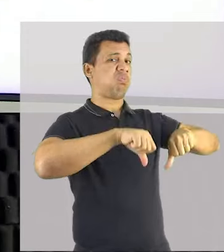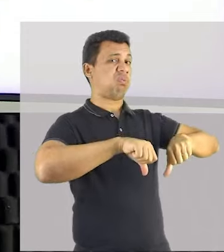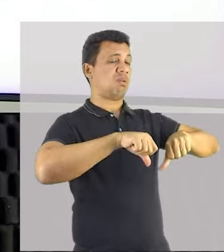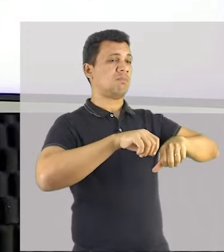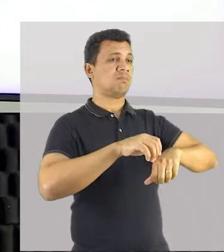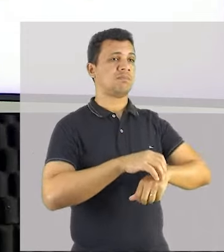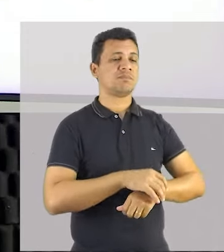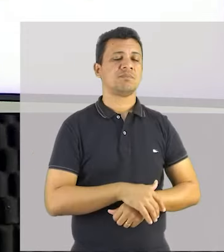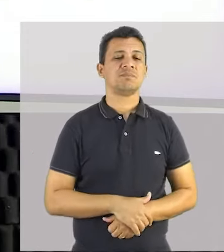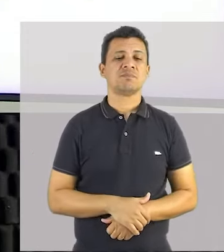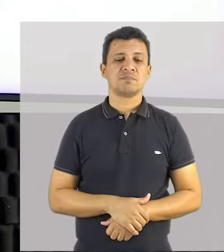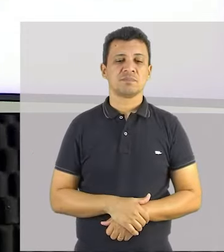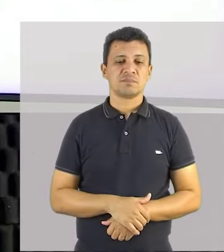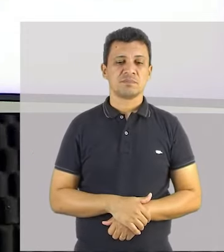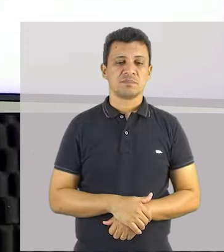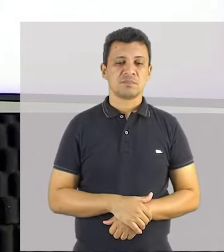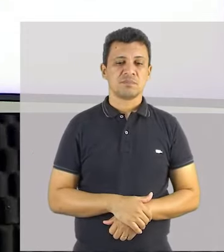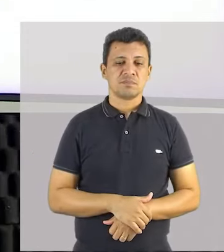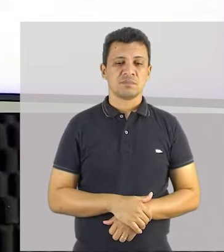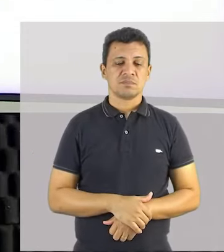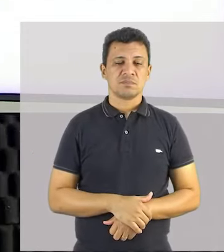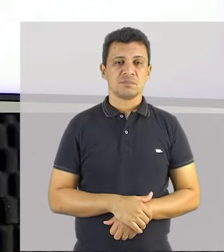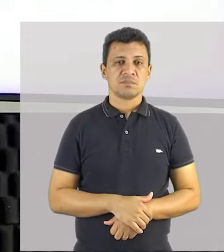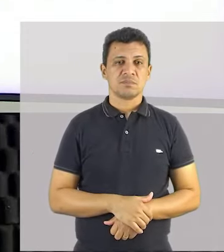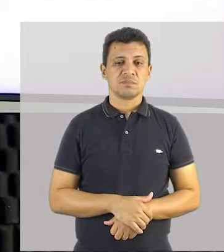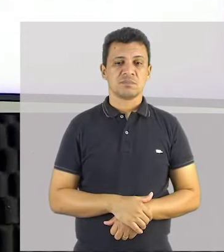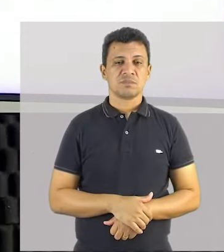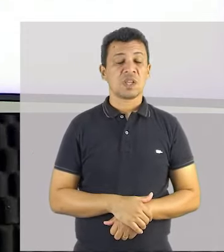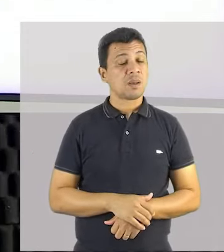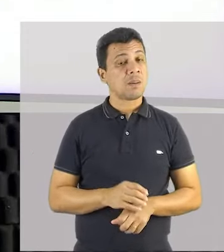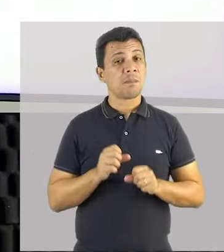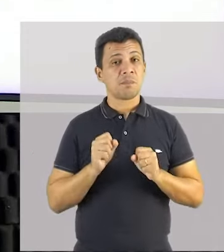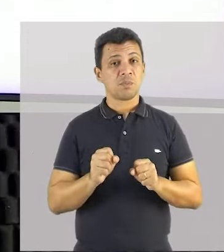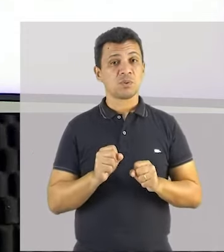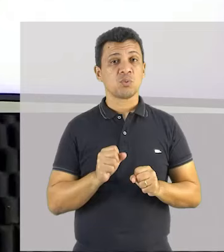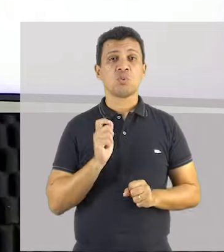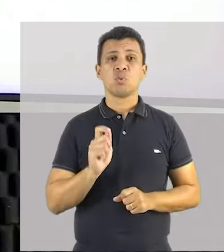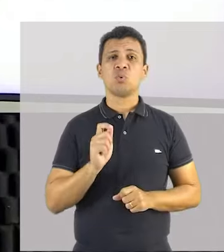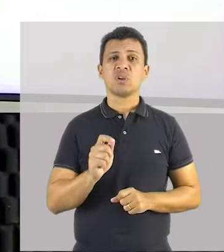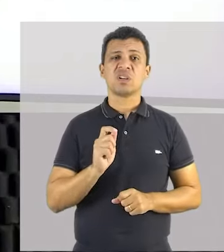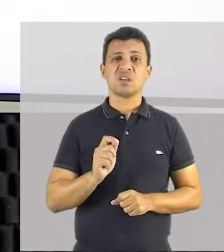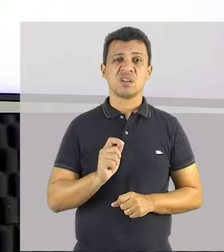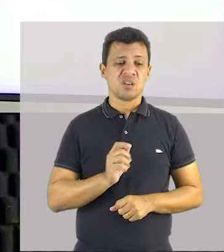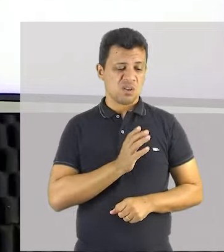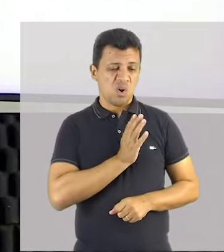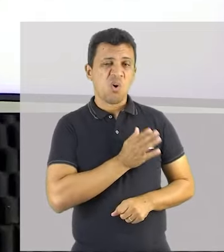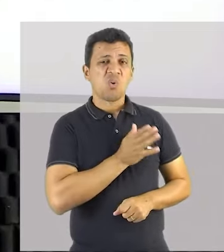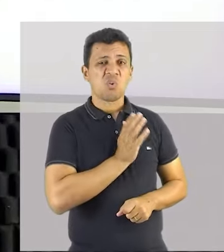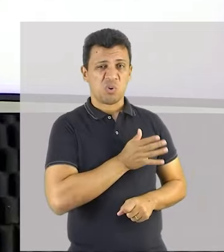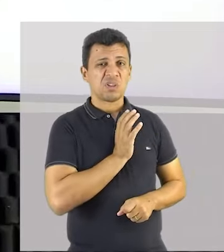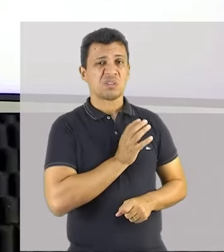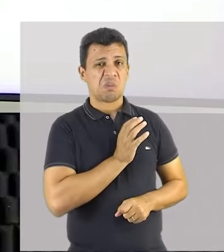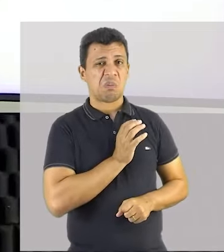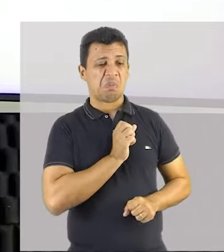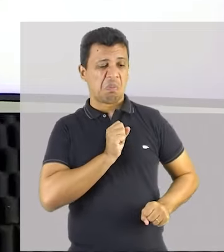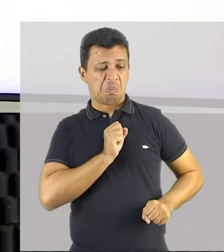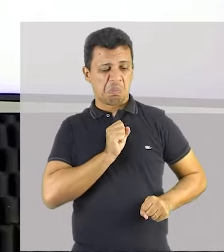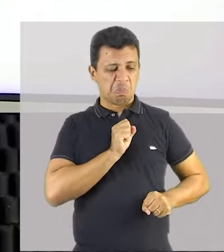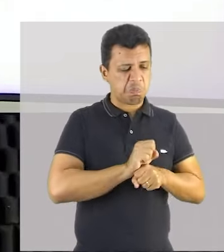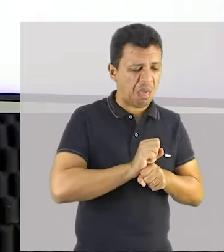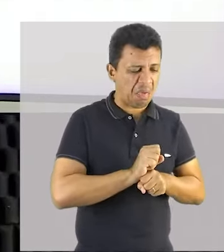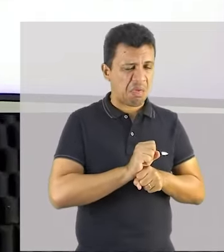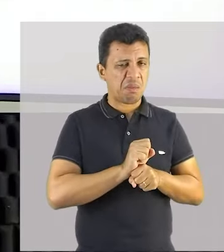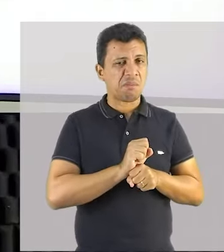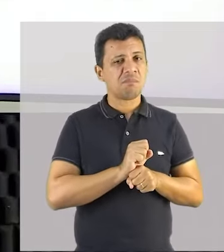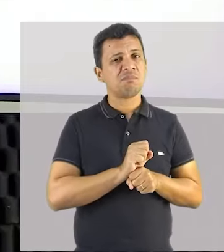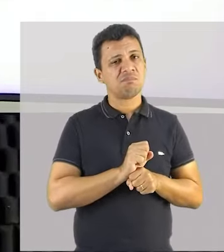tá eh aumentando a área cardíaca afetada pelo infarto então esses